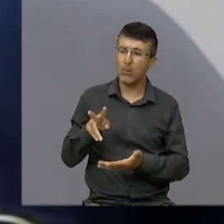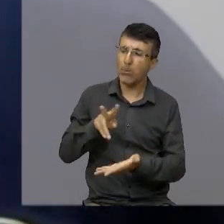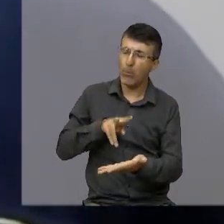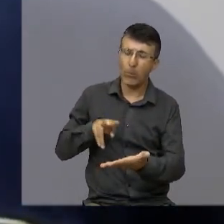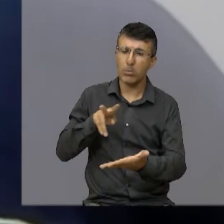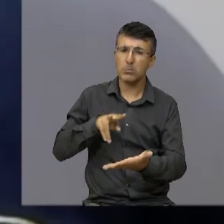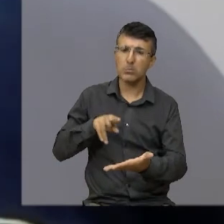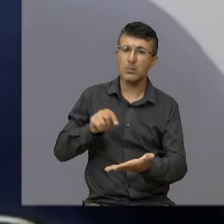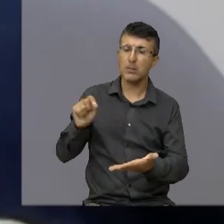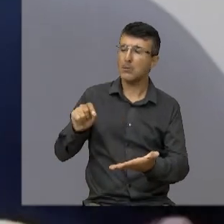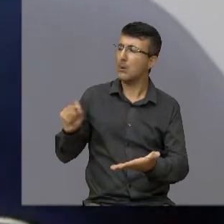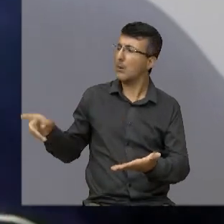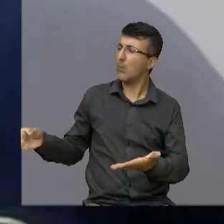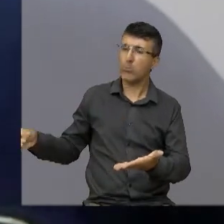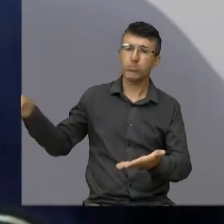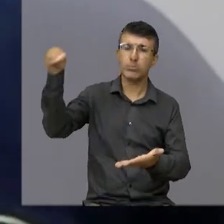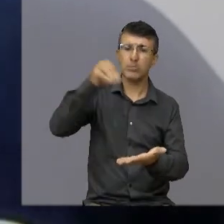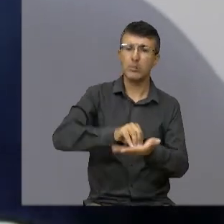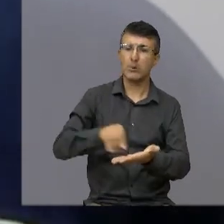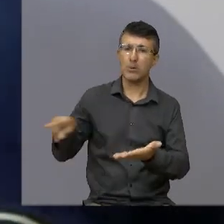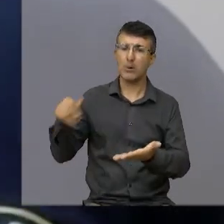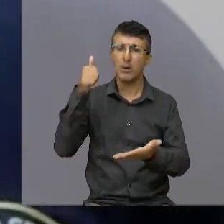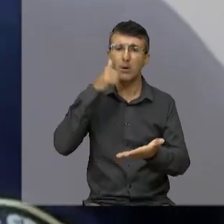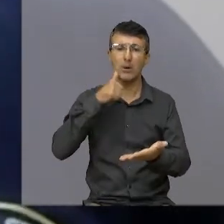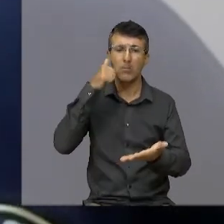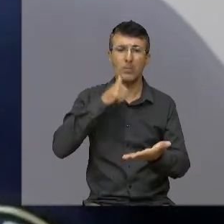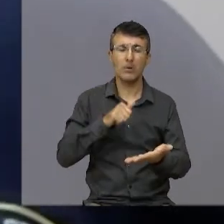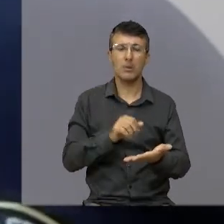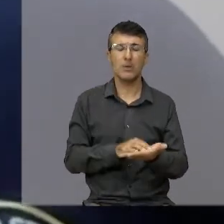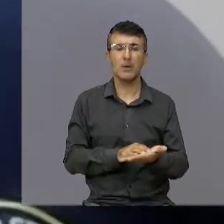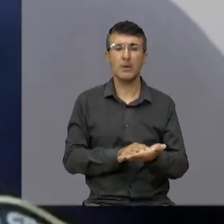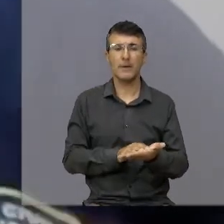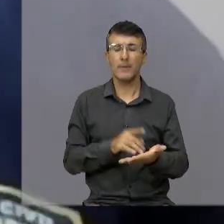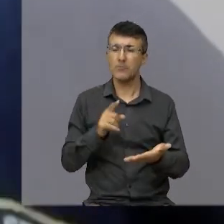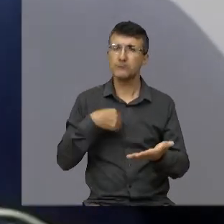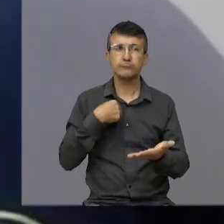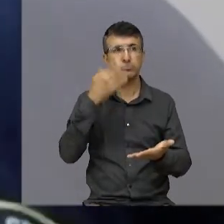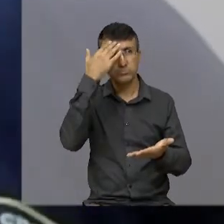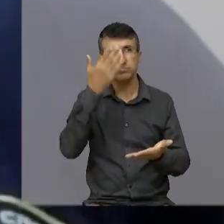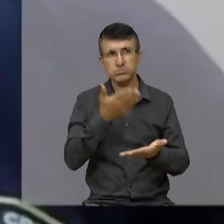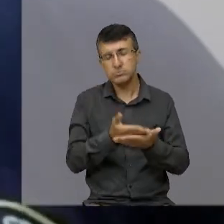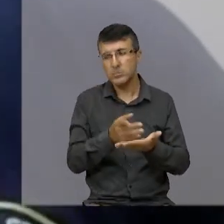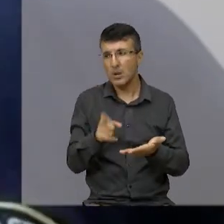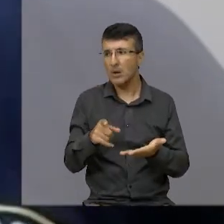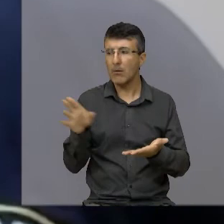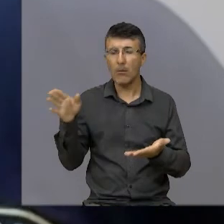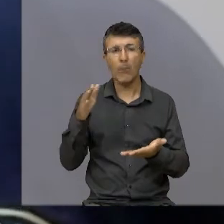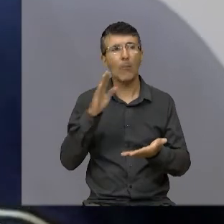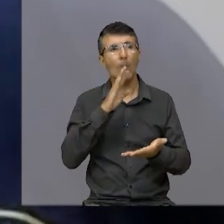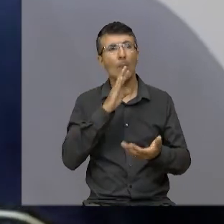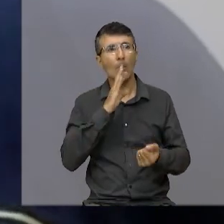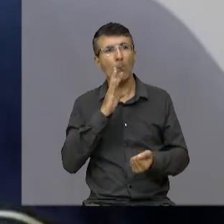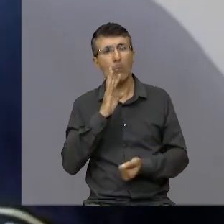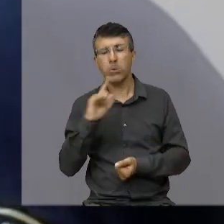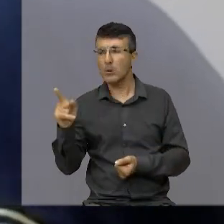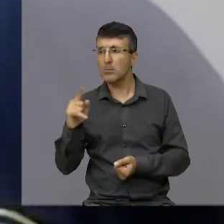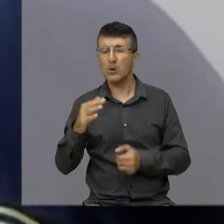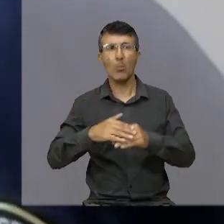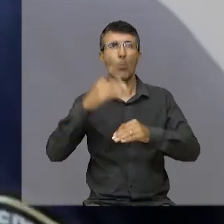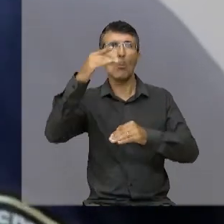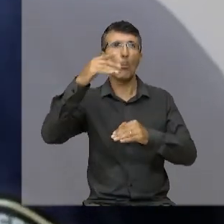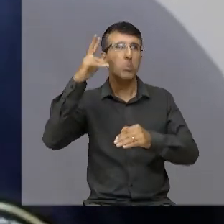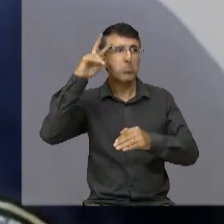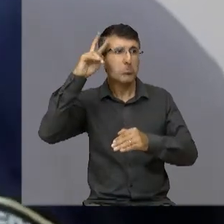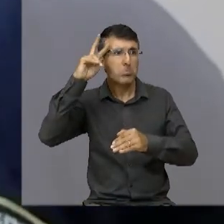que inclua aquela mulher, porque a gente acredita que seja de conhecer talvez o histórico dela mais,